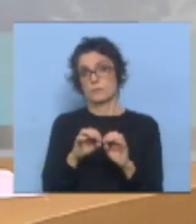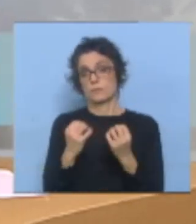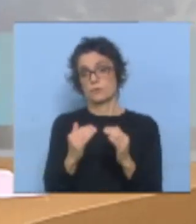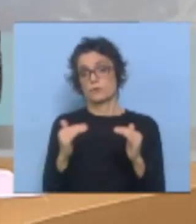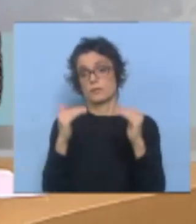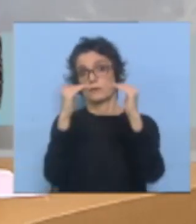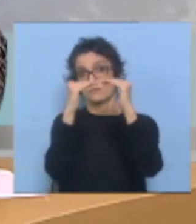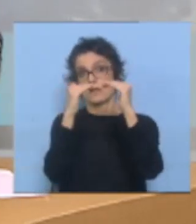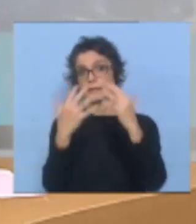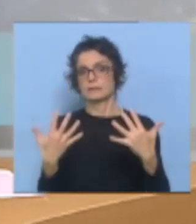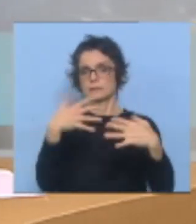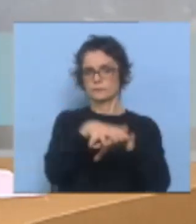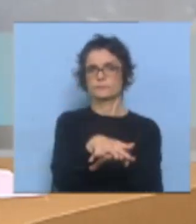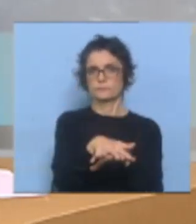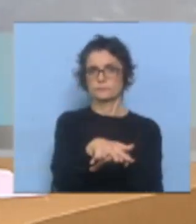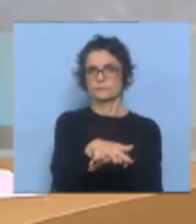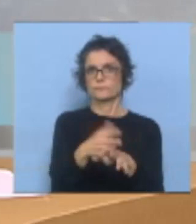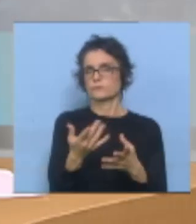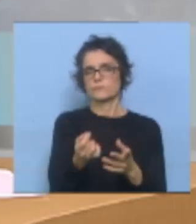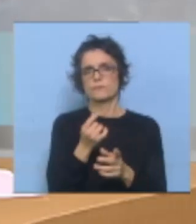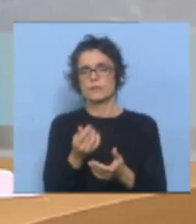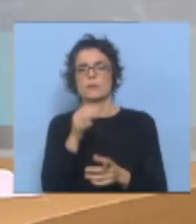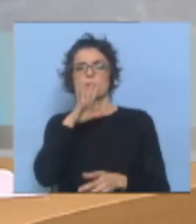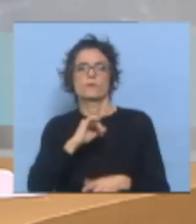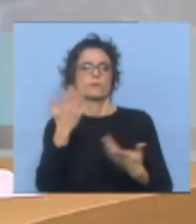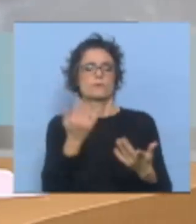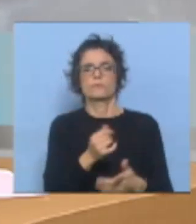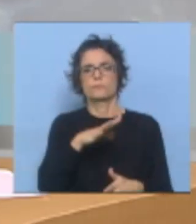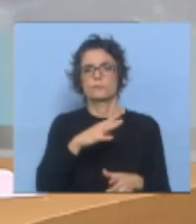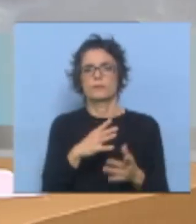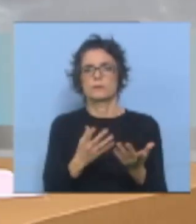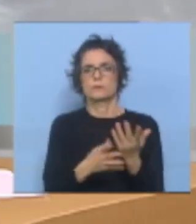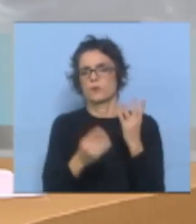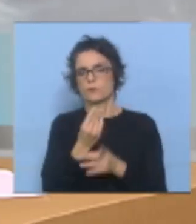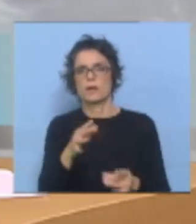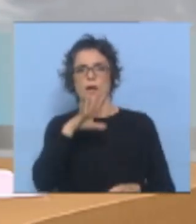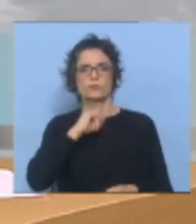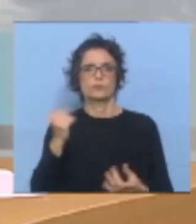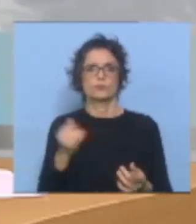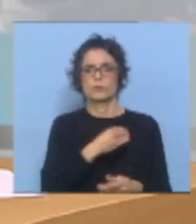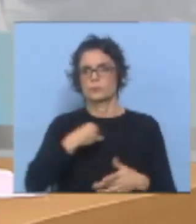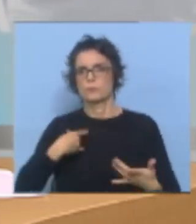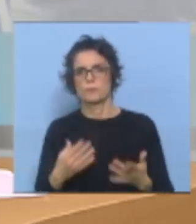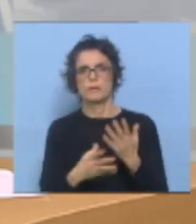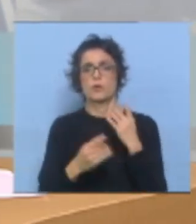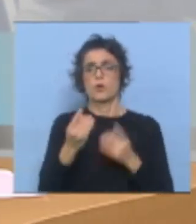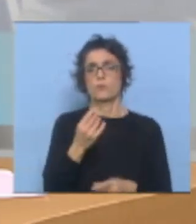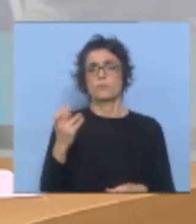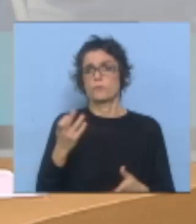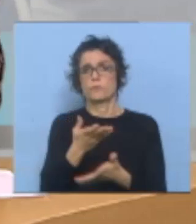médico, o advogado, o pedreiro, o carpinteiro, lado a lado, na sua